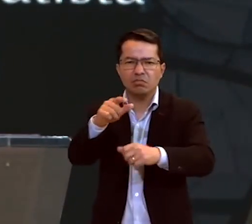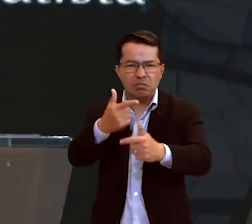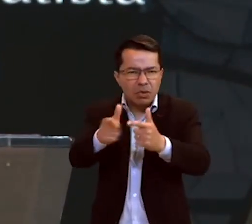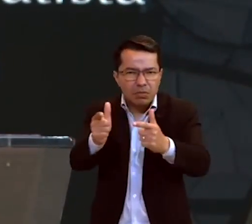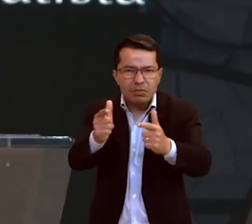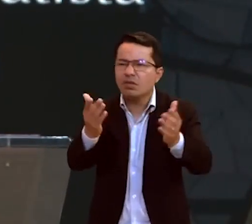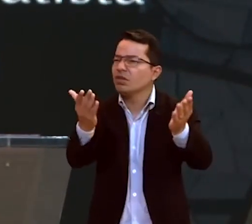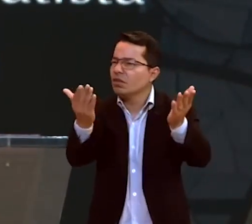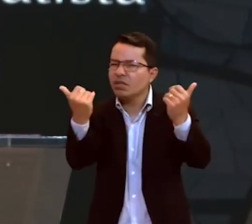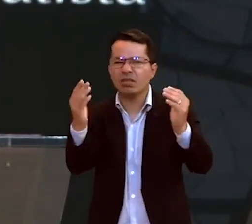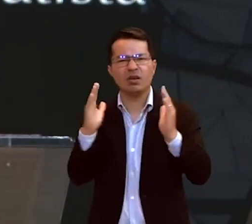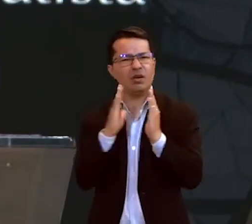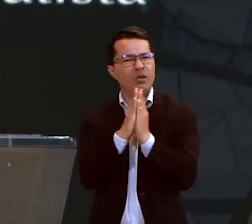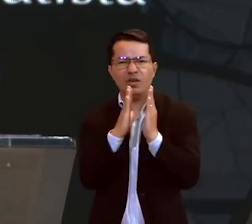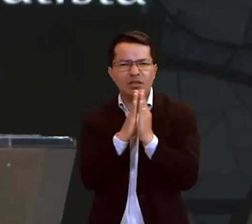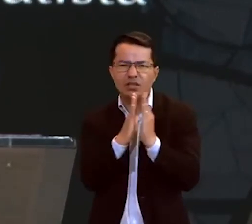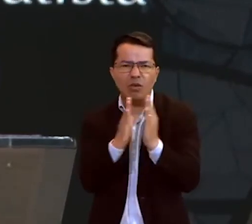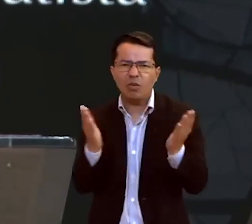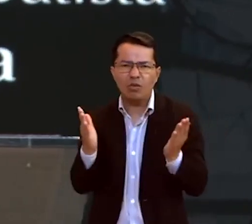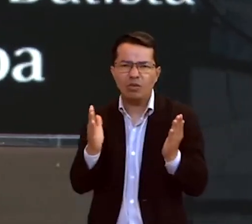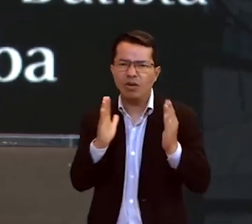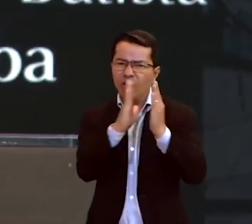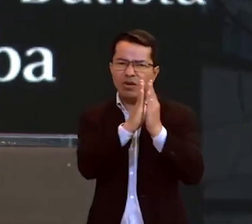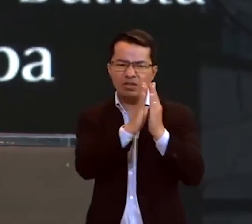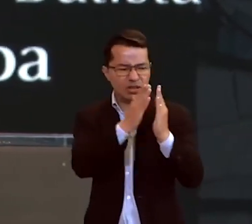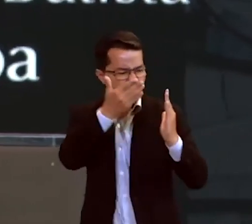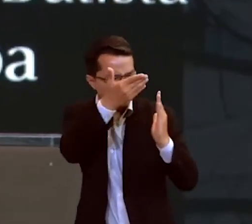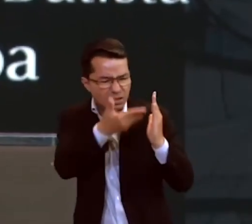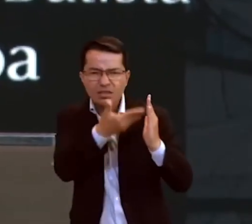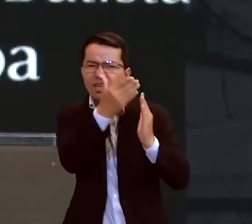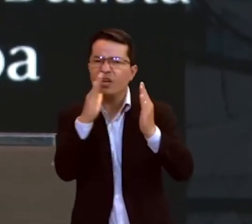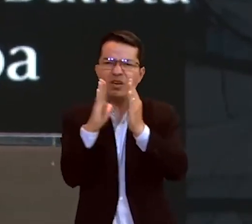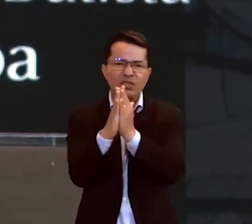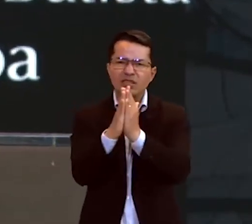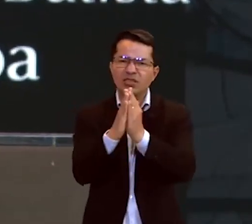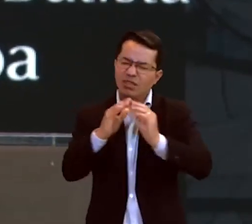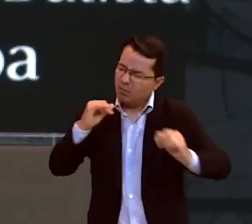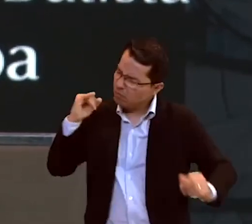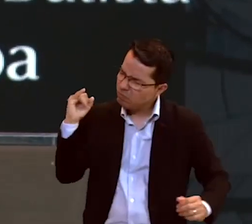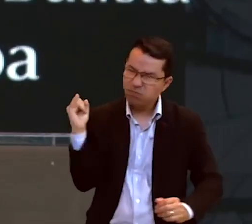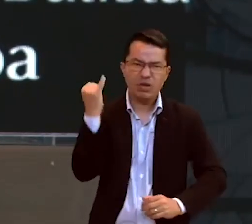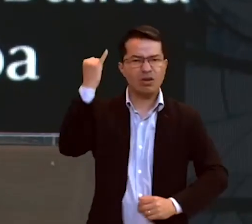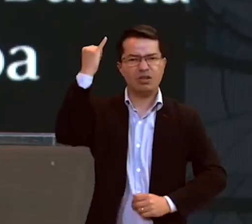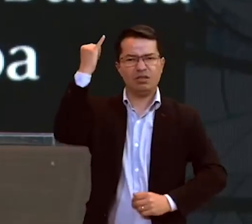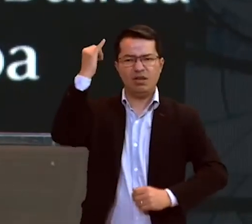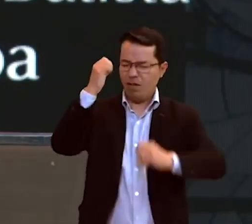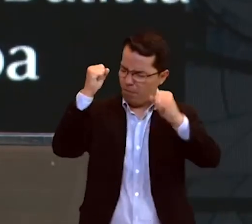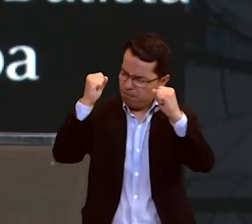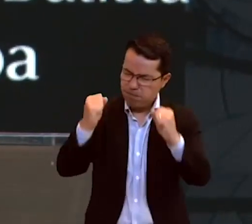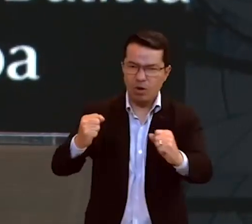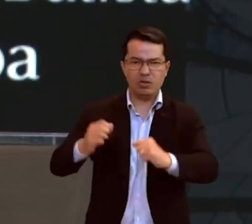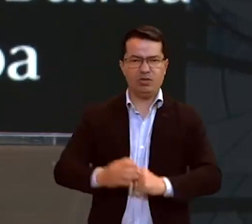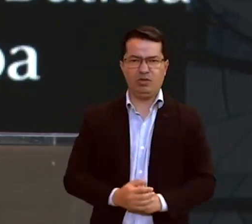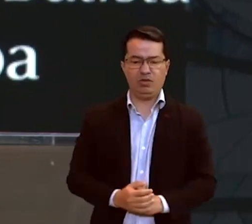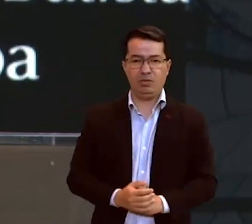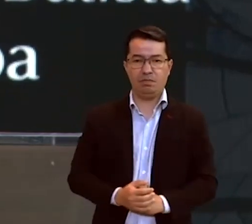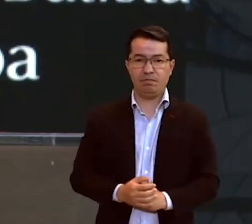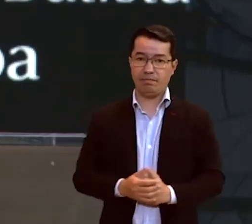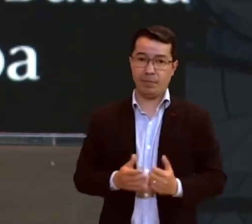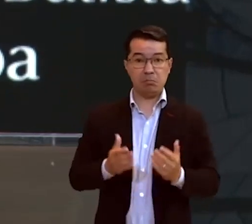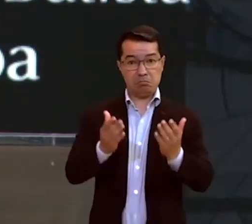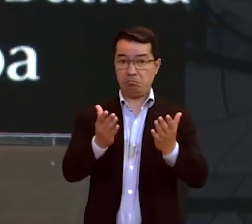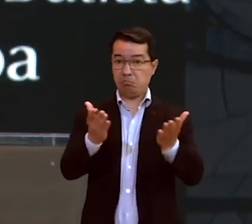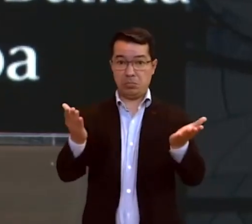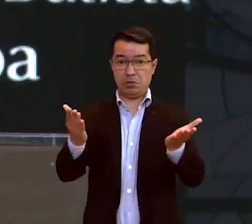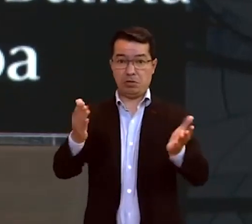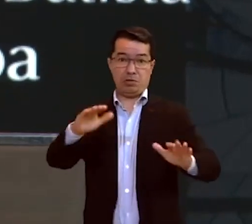da oração, da eficácia que existe através da oração. Talvez todo mundo aqui tenha o